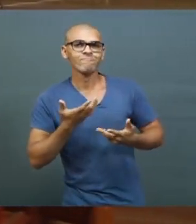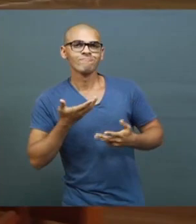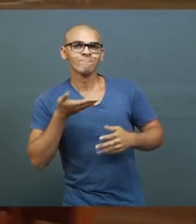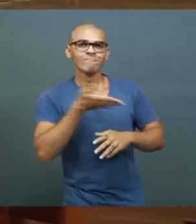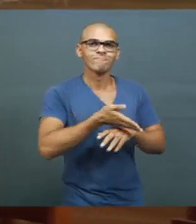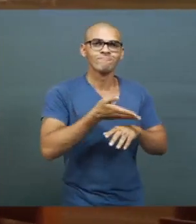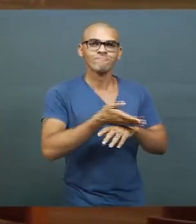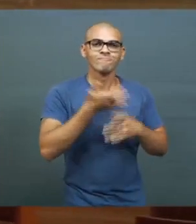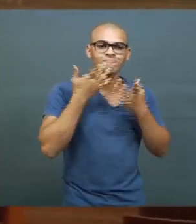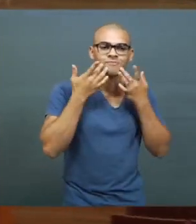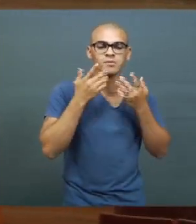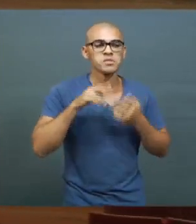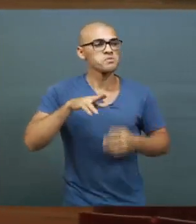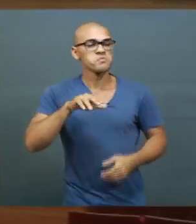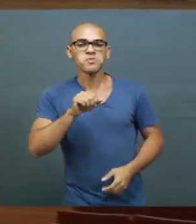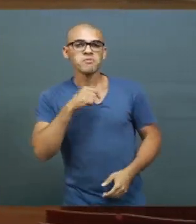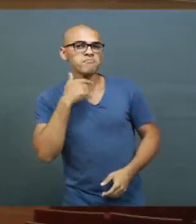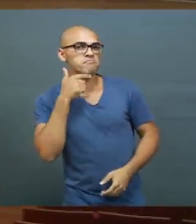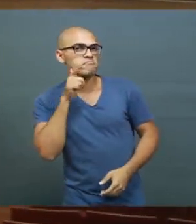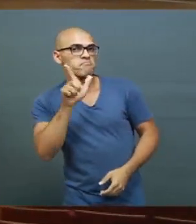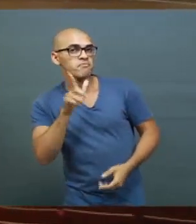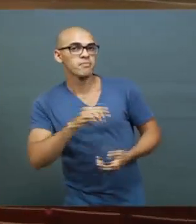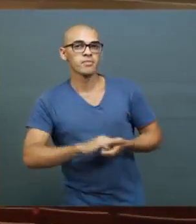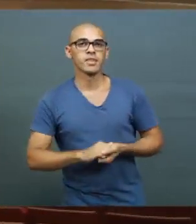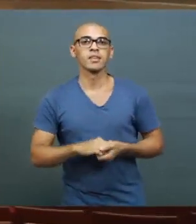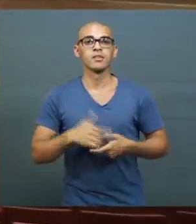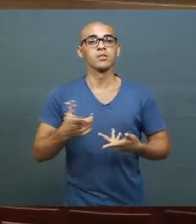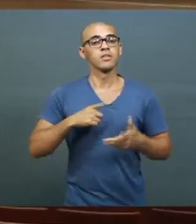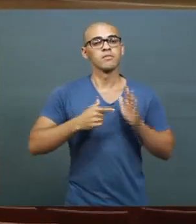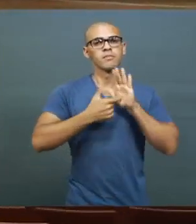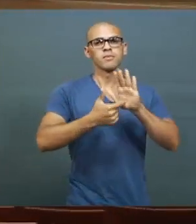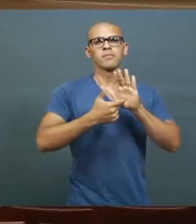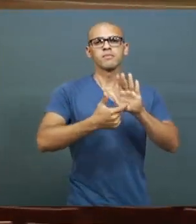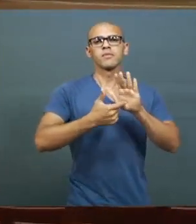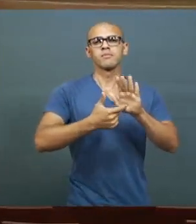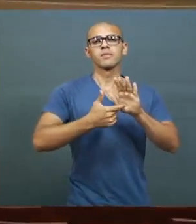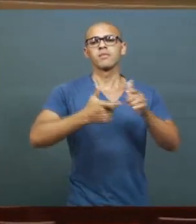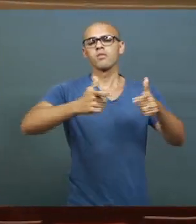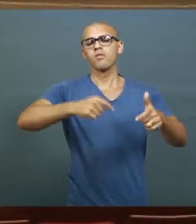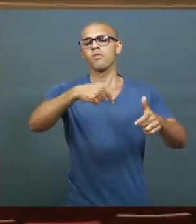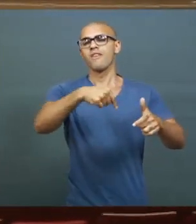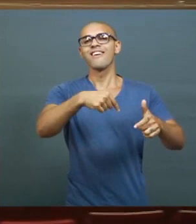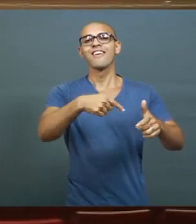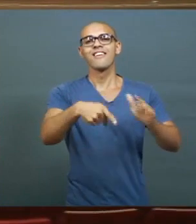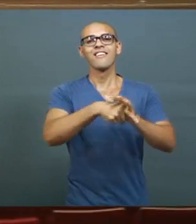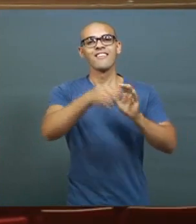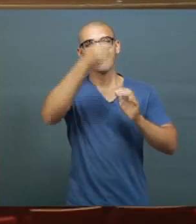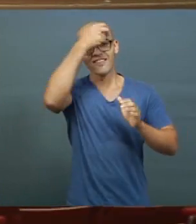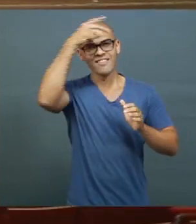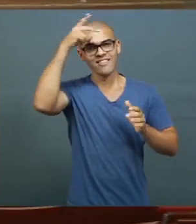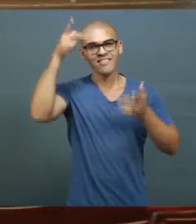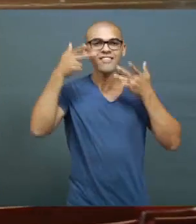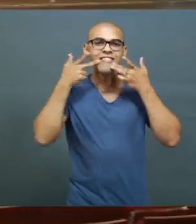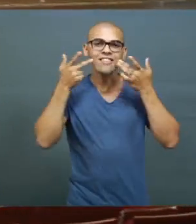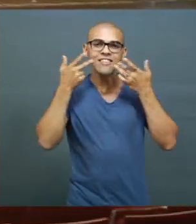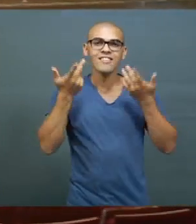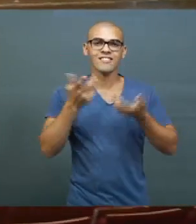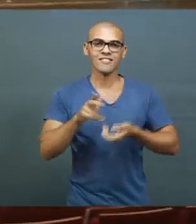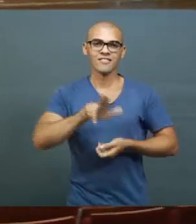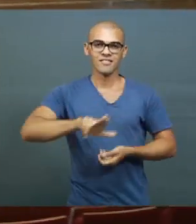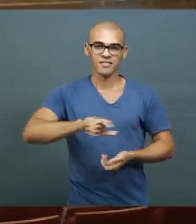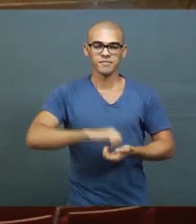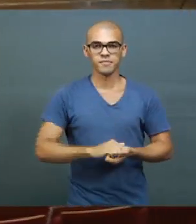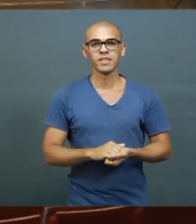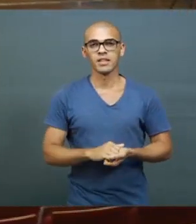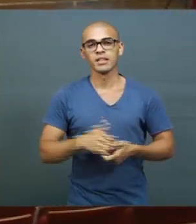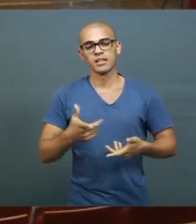grupo, inclusive, foram apresentadas no Teatro Municipal de Uberlândia, o maior espaço cênico da cidade. Além de estimular